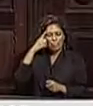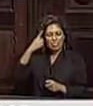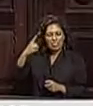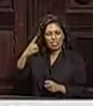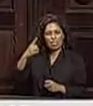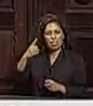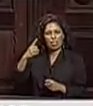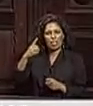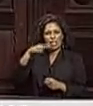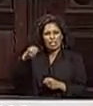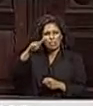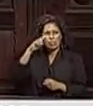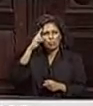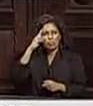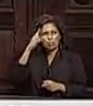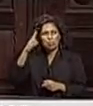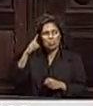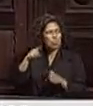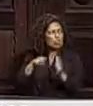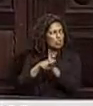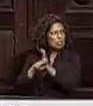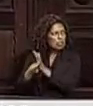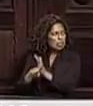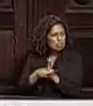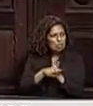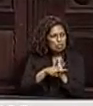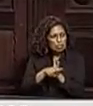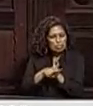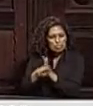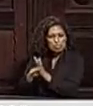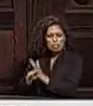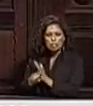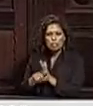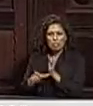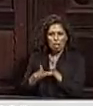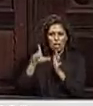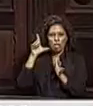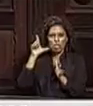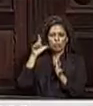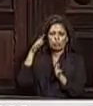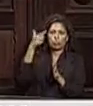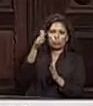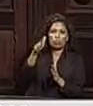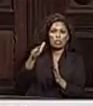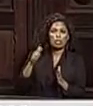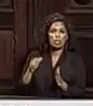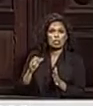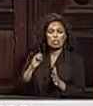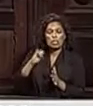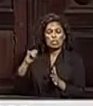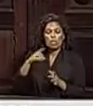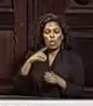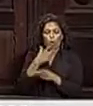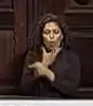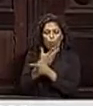nessa isenção, deputado Osório, a equipamentos importados que não tivessem similar